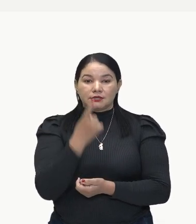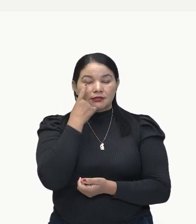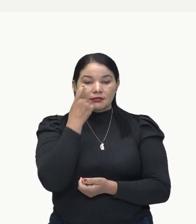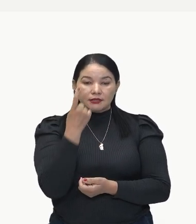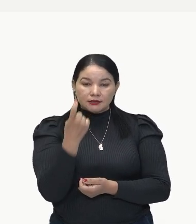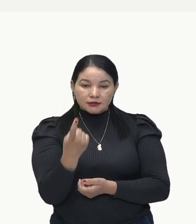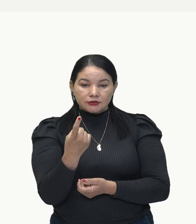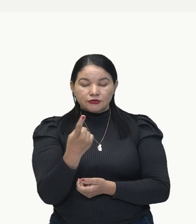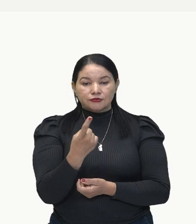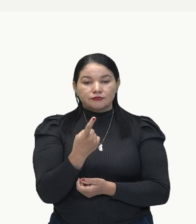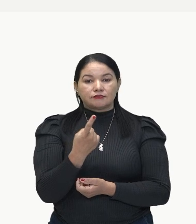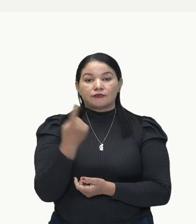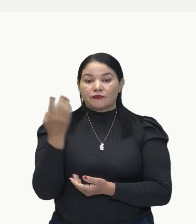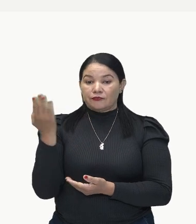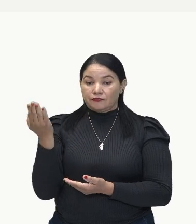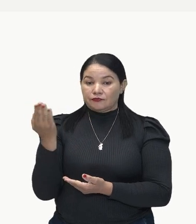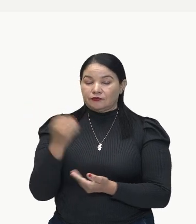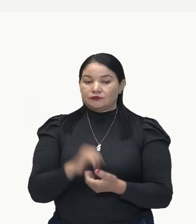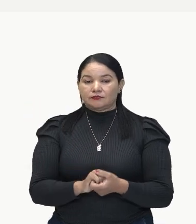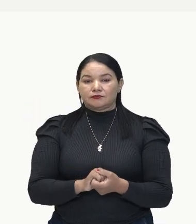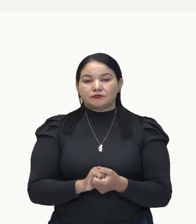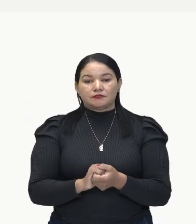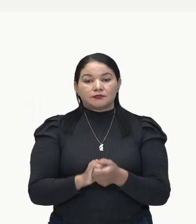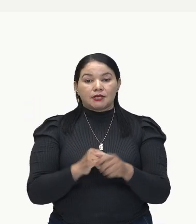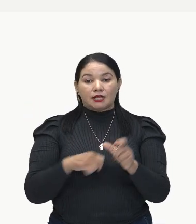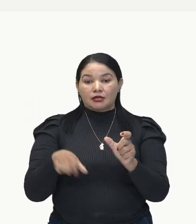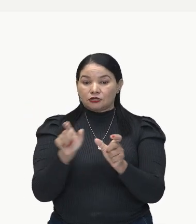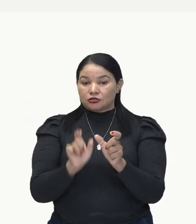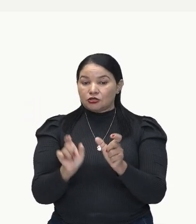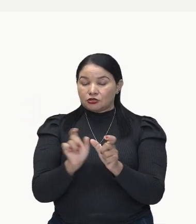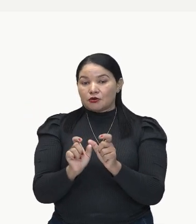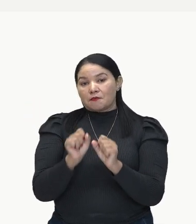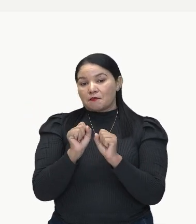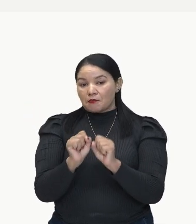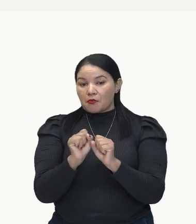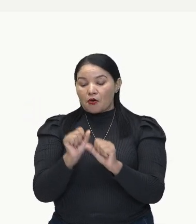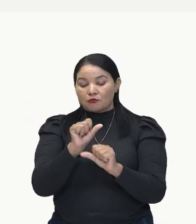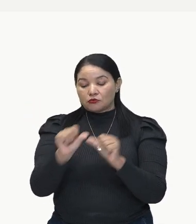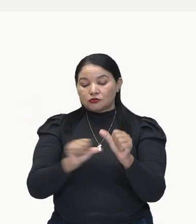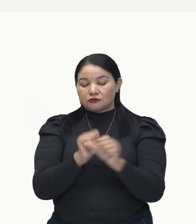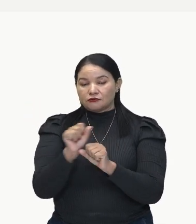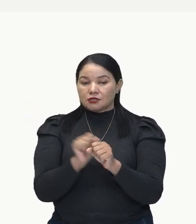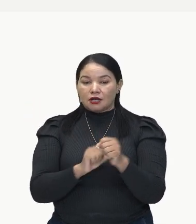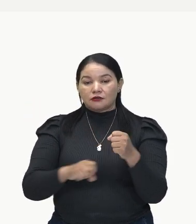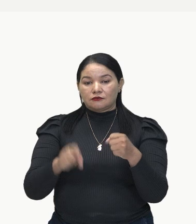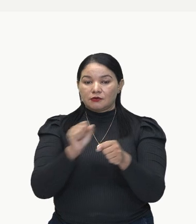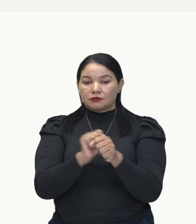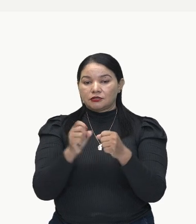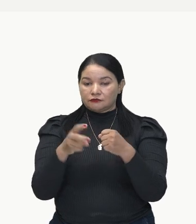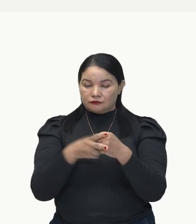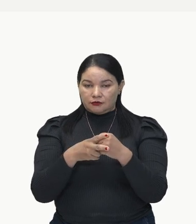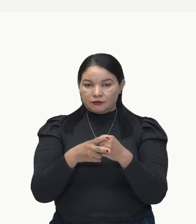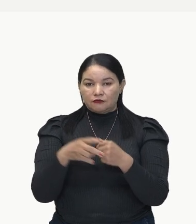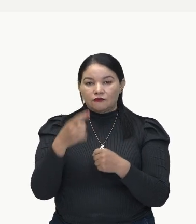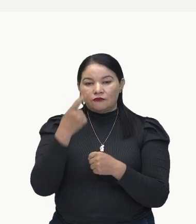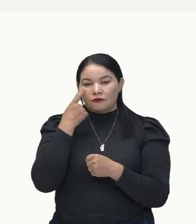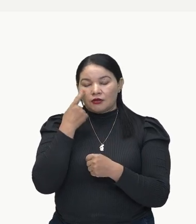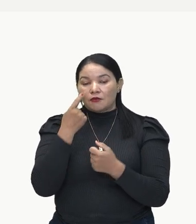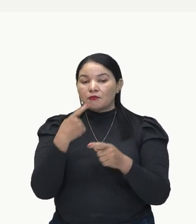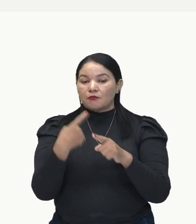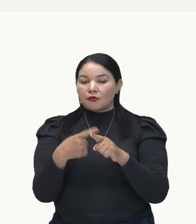vai ser meu adjetivo, que pode ser modificado pelo advérbio. Porque ele foi interessante de qualquer forma? Não, ele